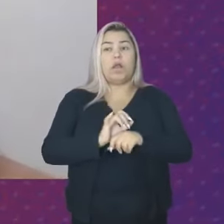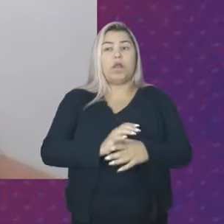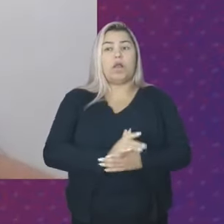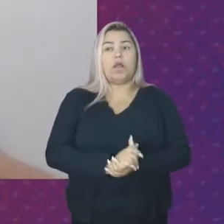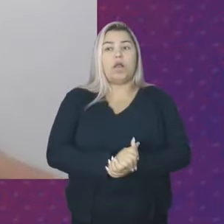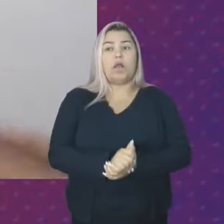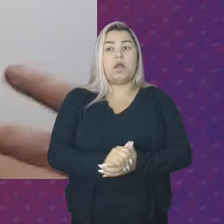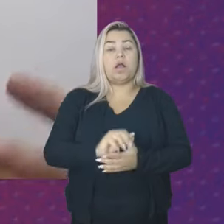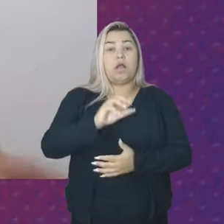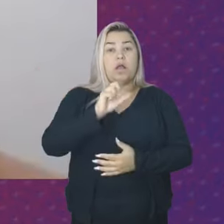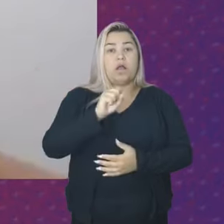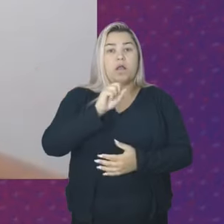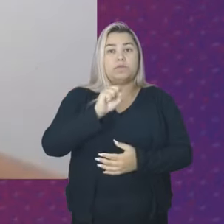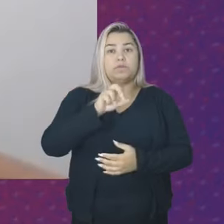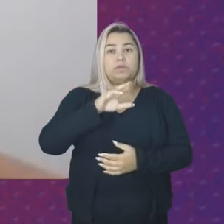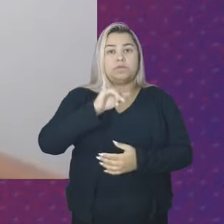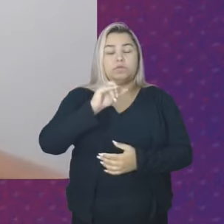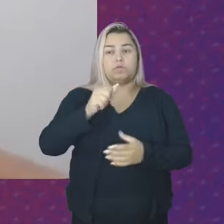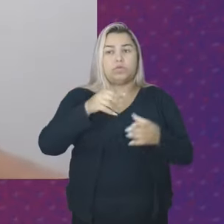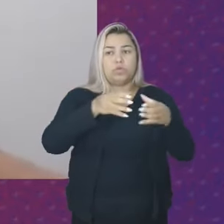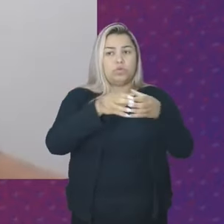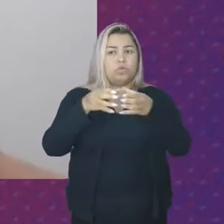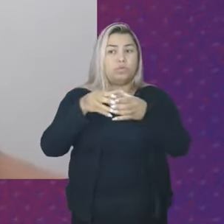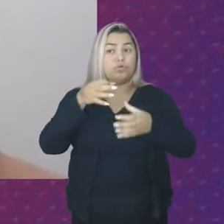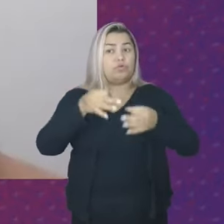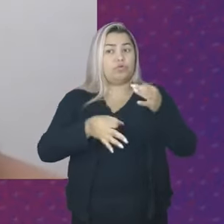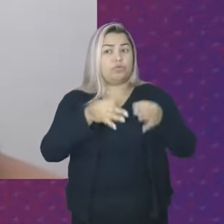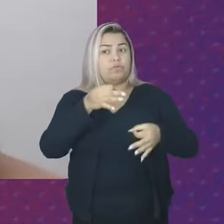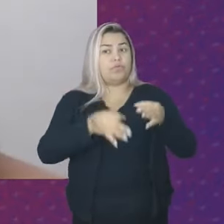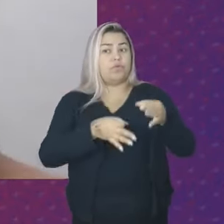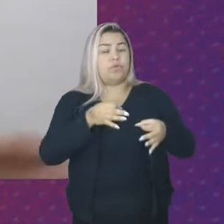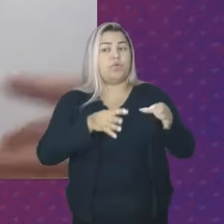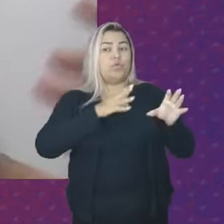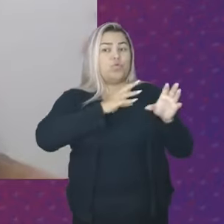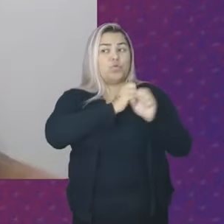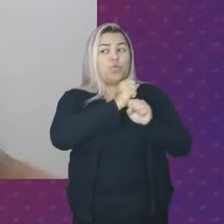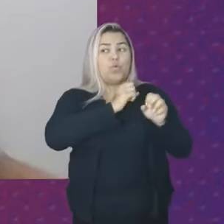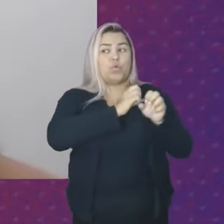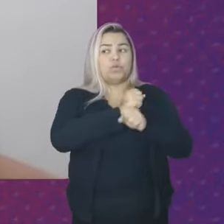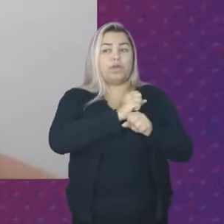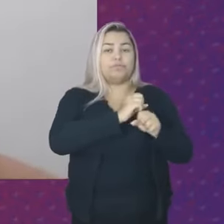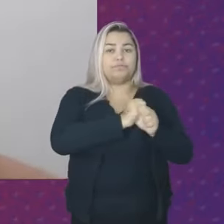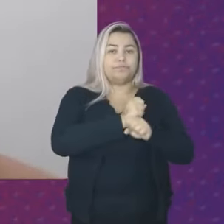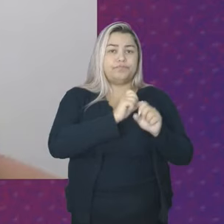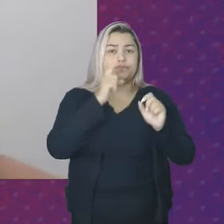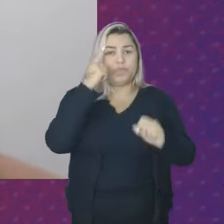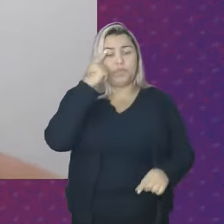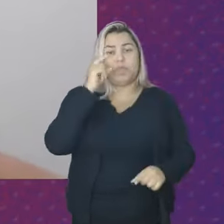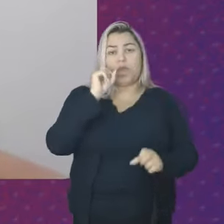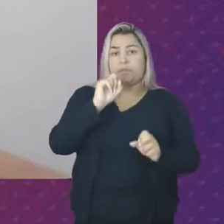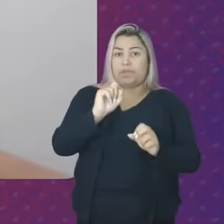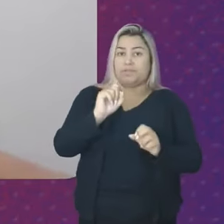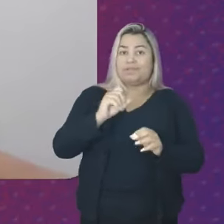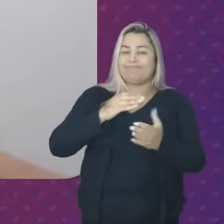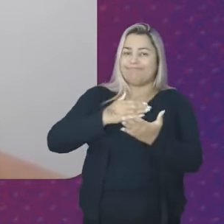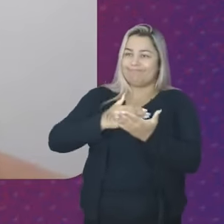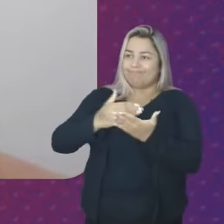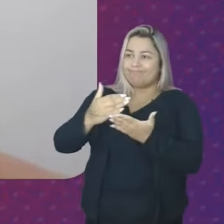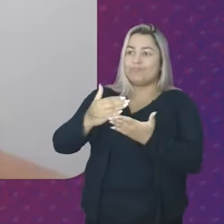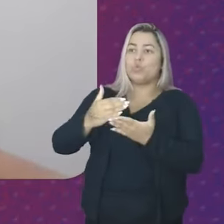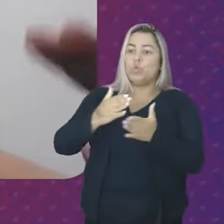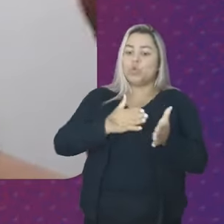jurídica e contábil, ela é indispensável, ela precisa estar pensada para que, a partir do início do